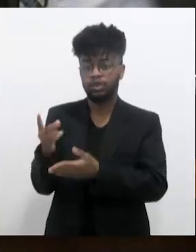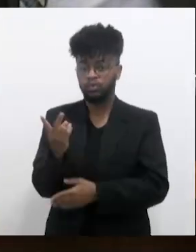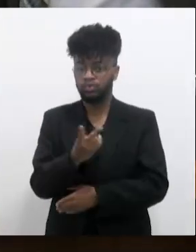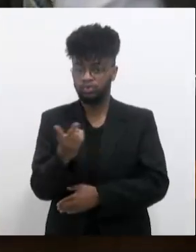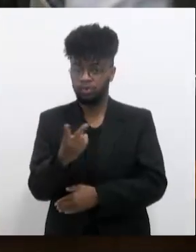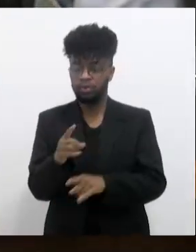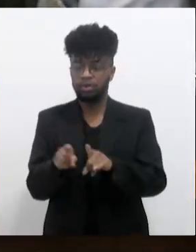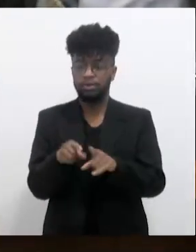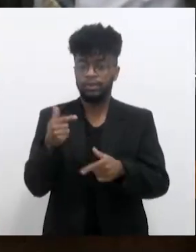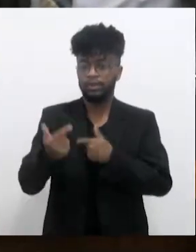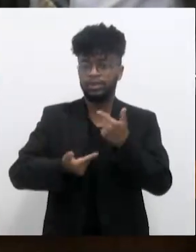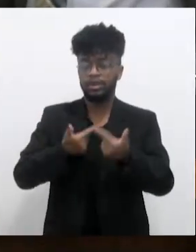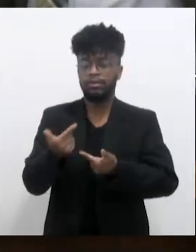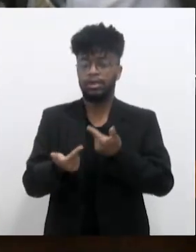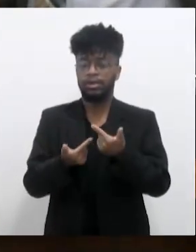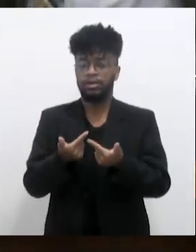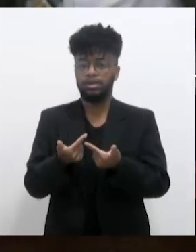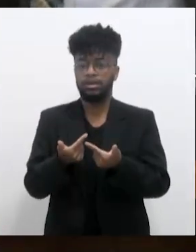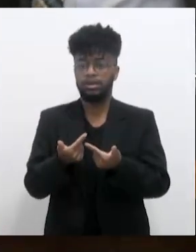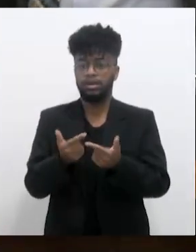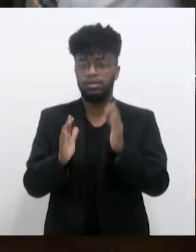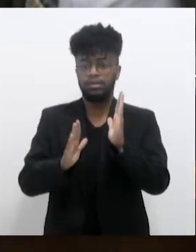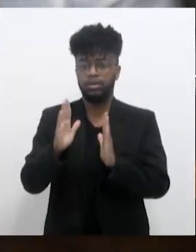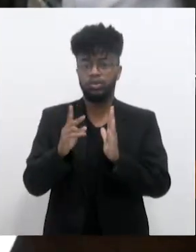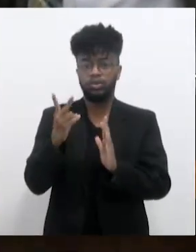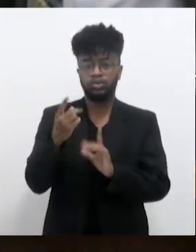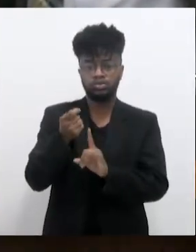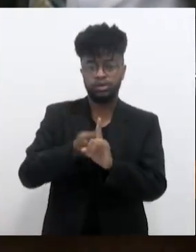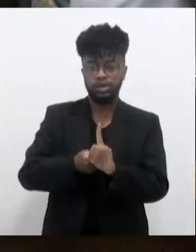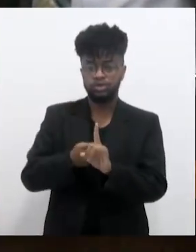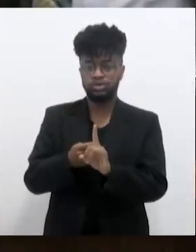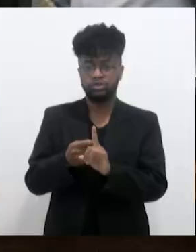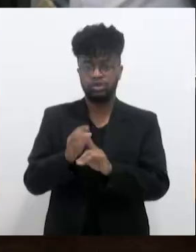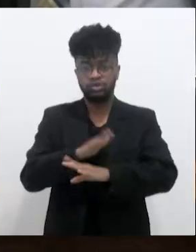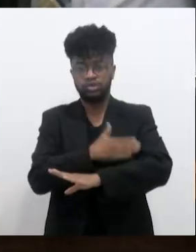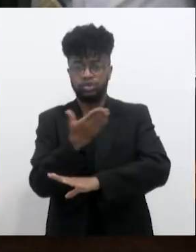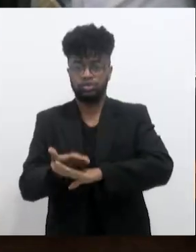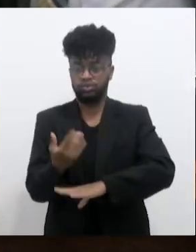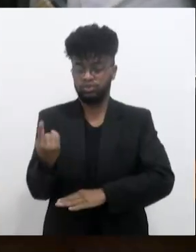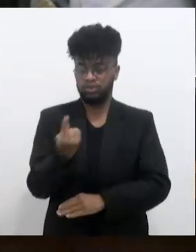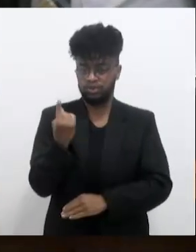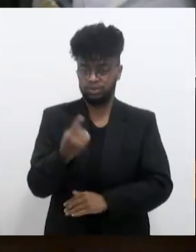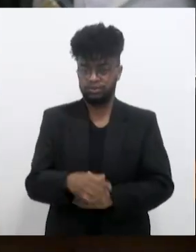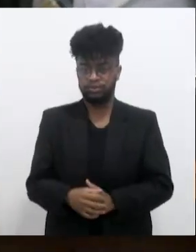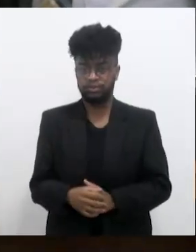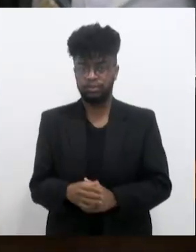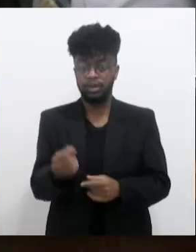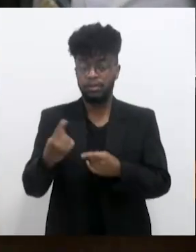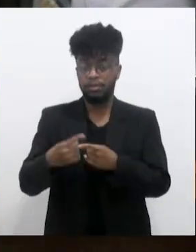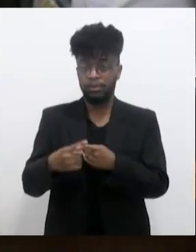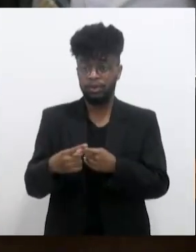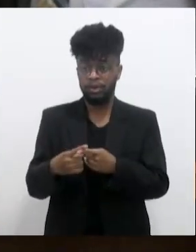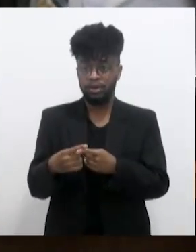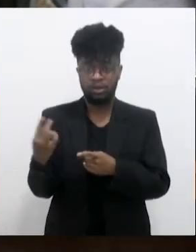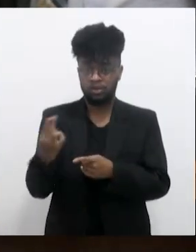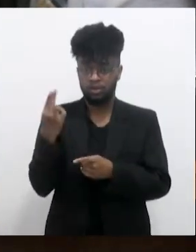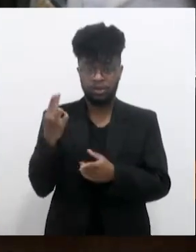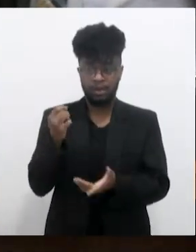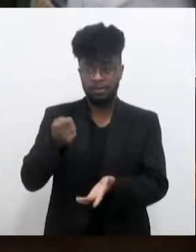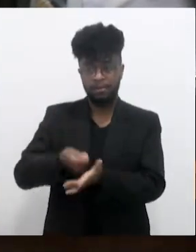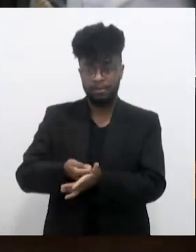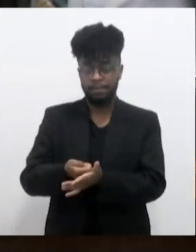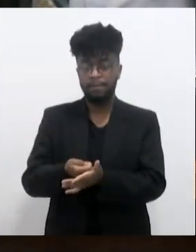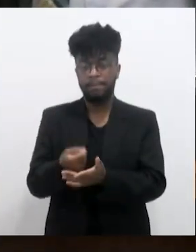funcionários e trabalhar aí durante 2 meses, 14 horas por dia, sozinho. Porque ele não tinha como arcar, porque